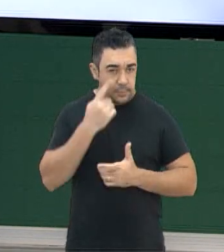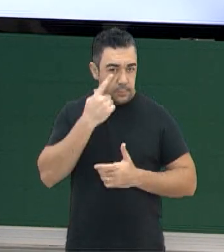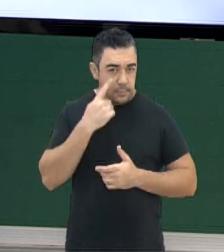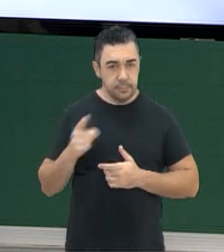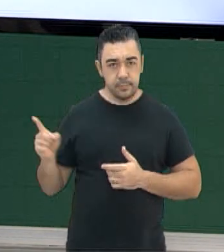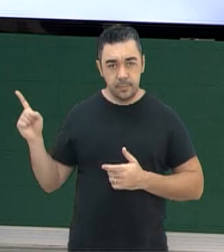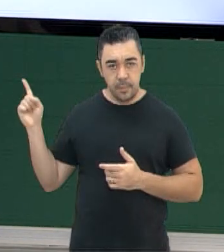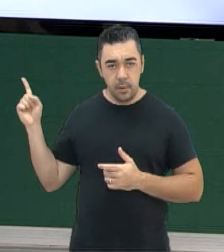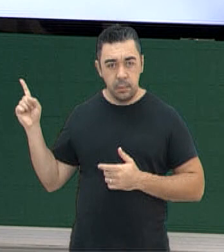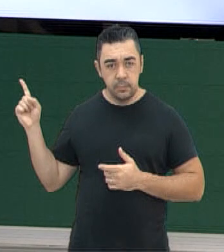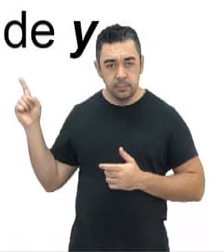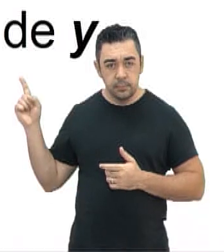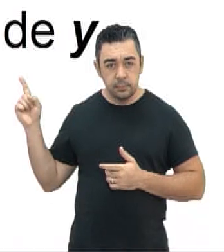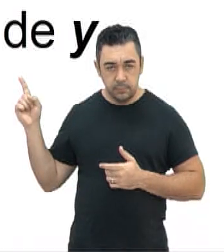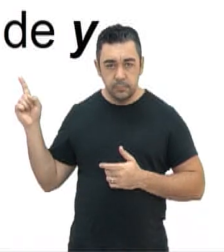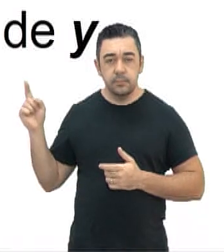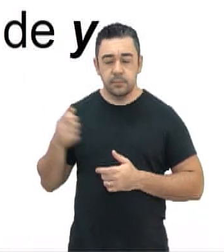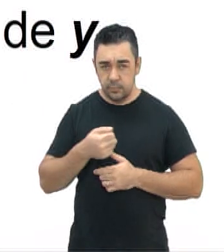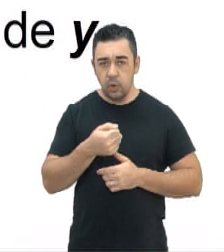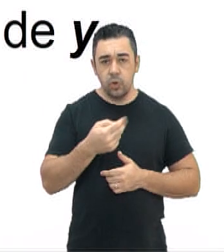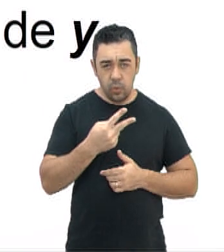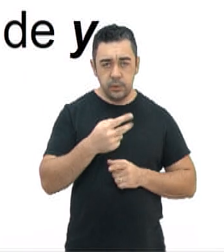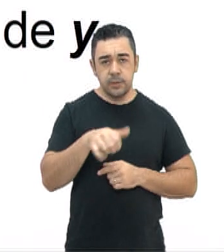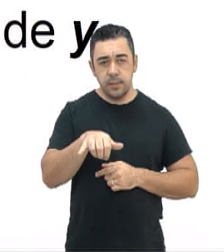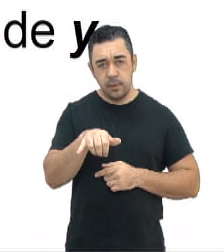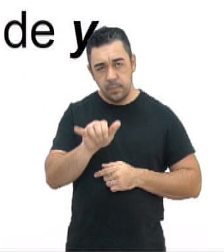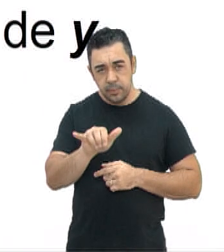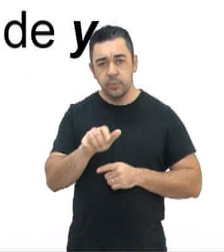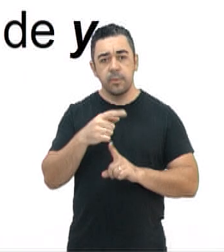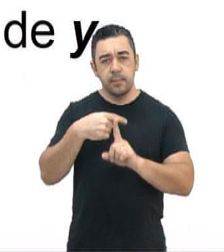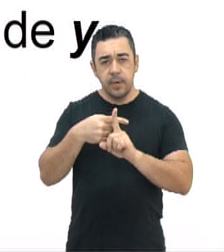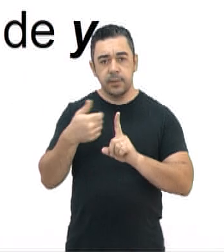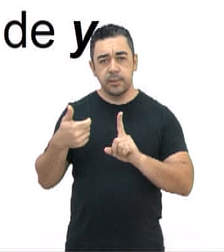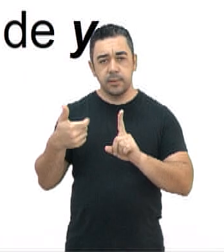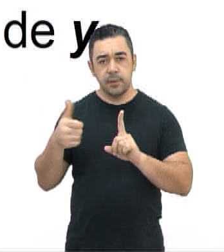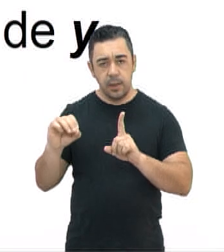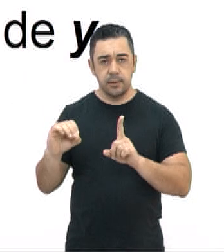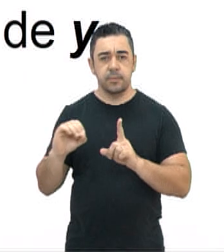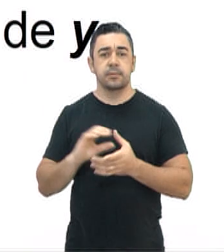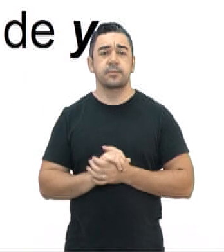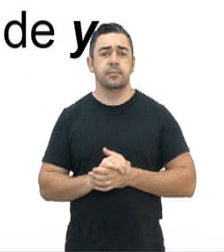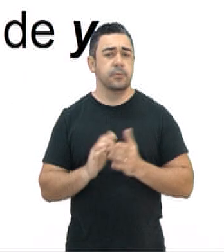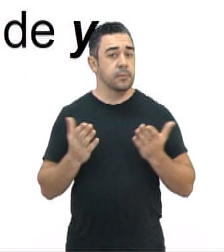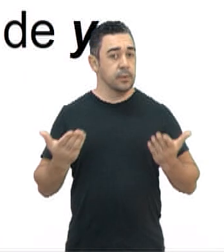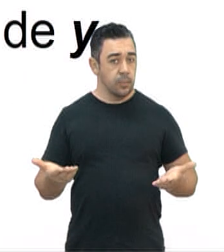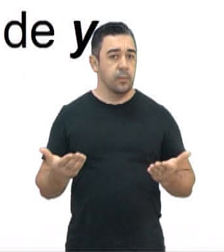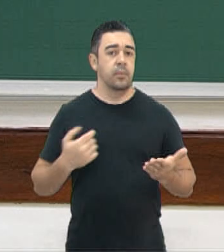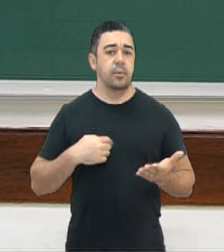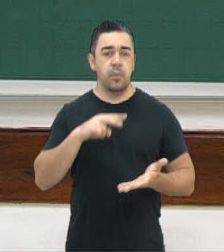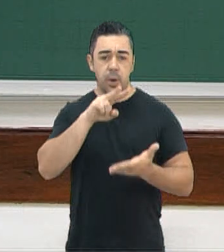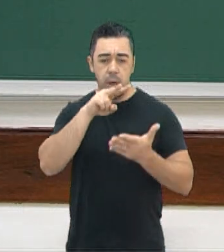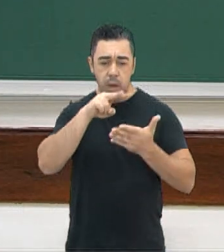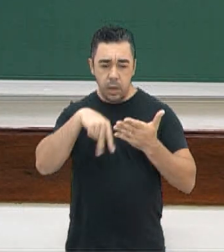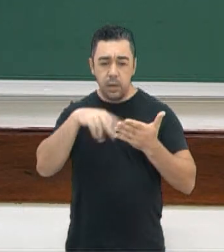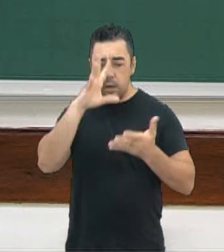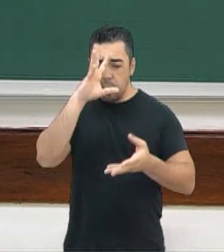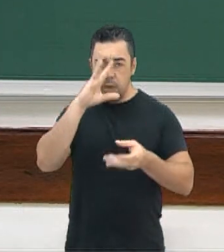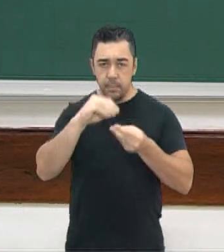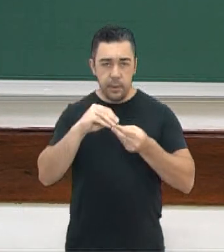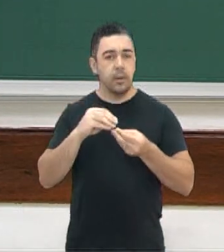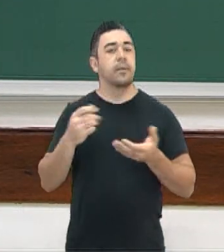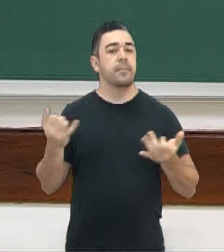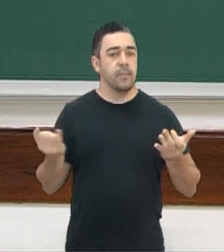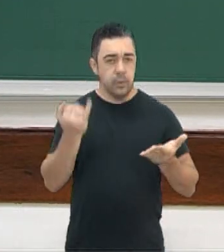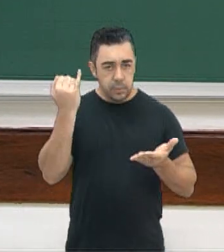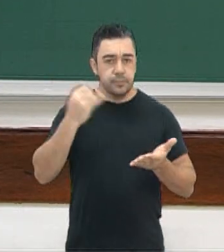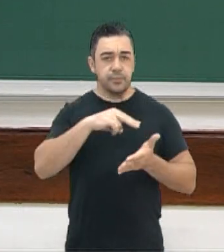ver como é que ficou? 12y mais 10. Então, interpretação é fundamental. Nós lemos